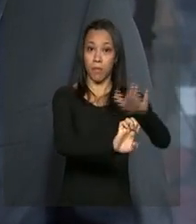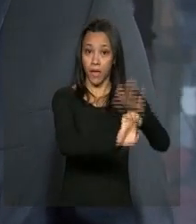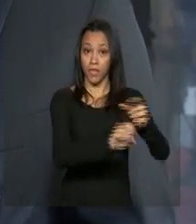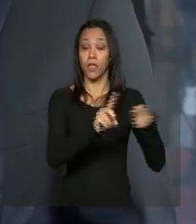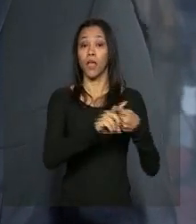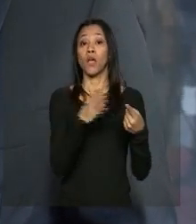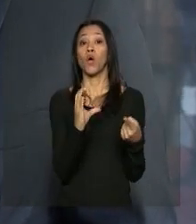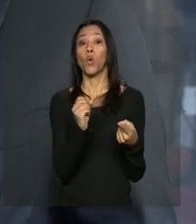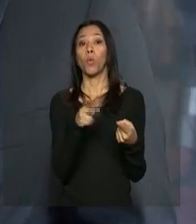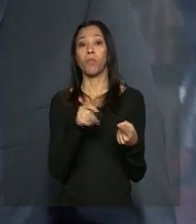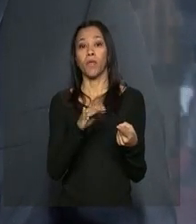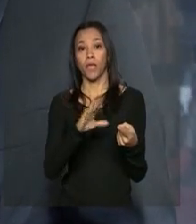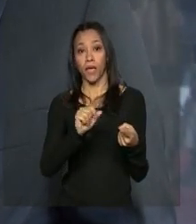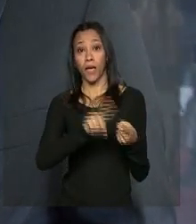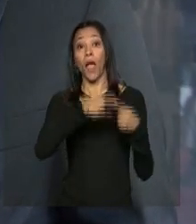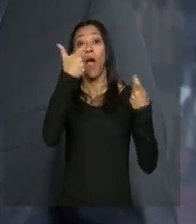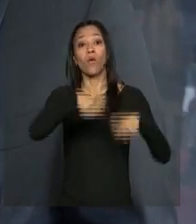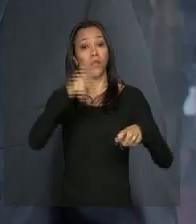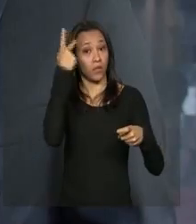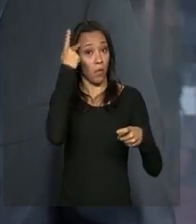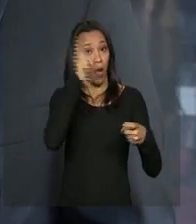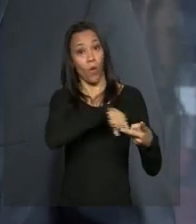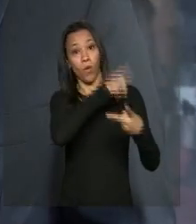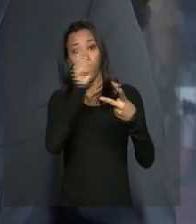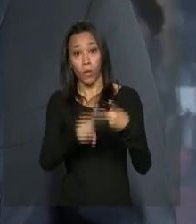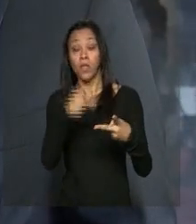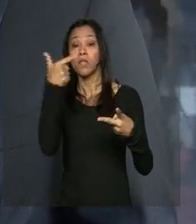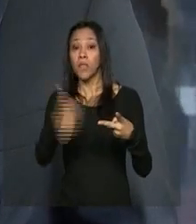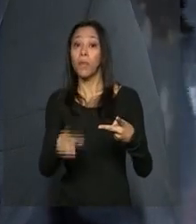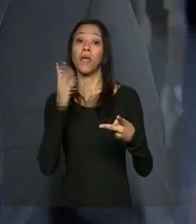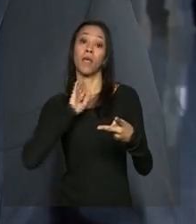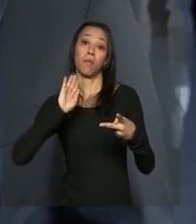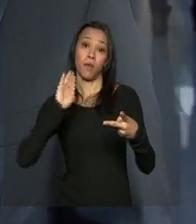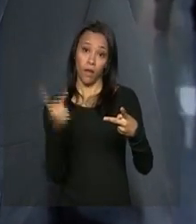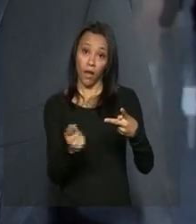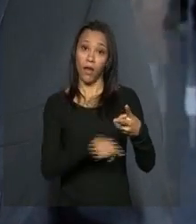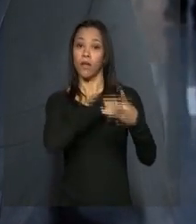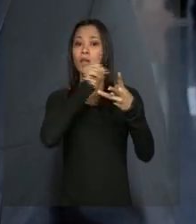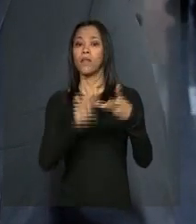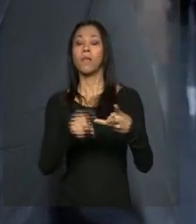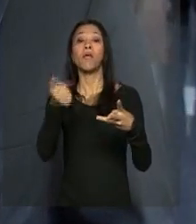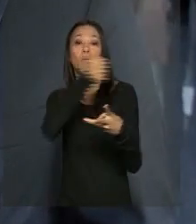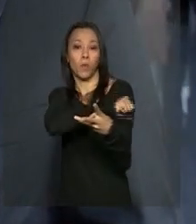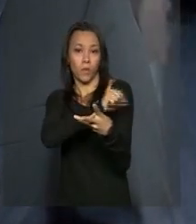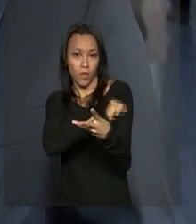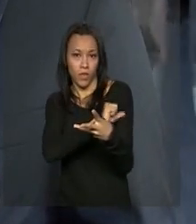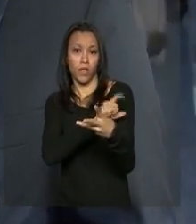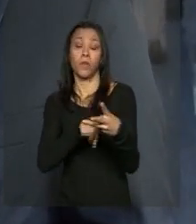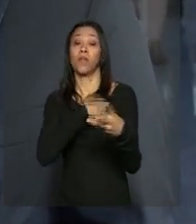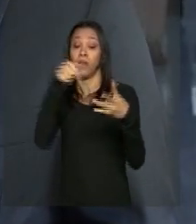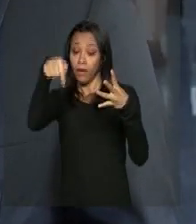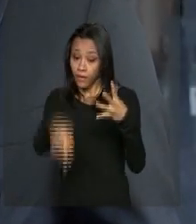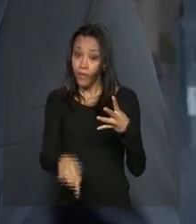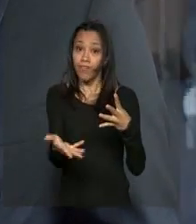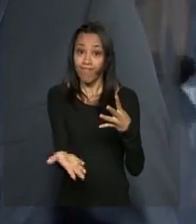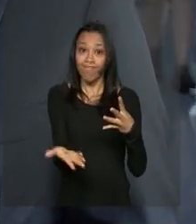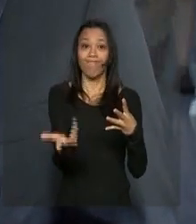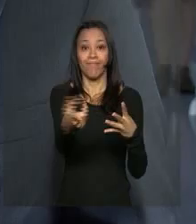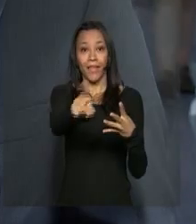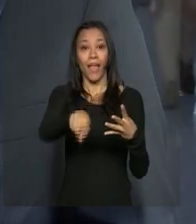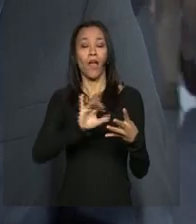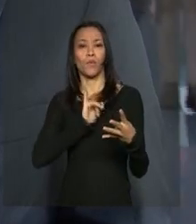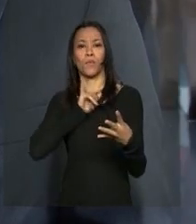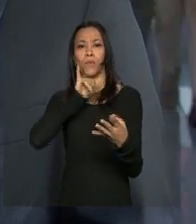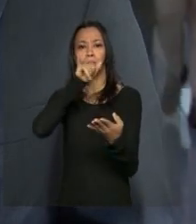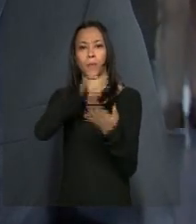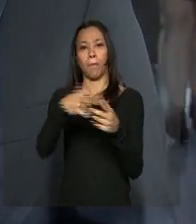de Cumbica e Viracopos, no estado de São Paulo, Confins, em Belo Horizonte, Galeão, no Rio de Janeiro. E aqui, o Aeroporto